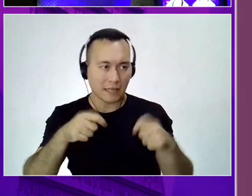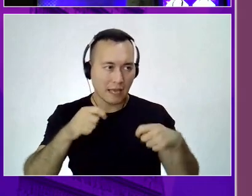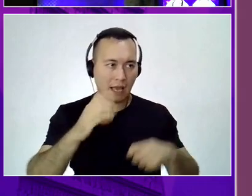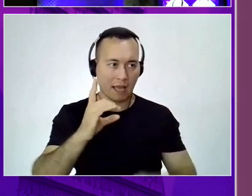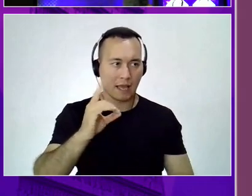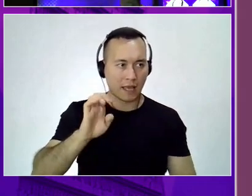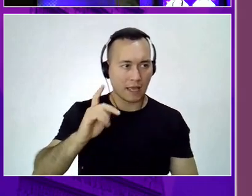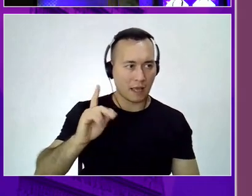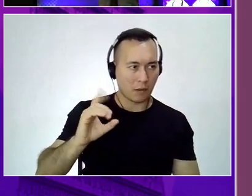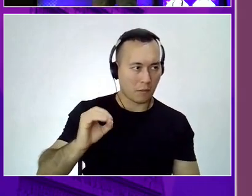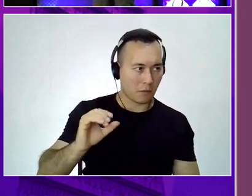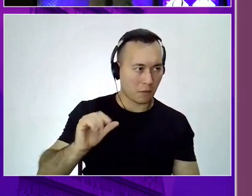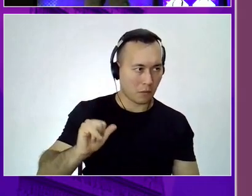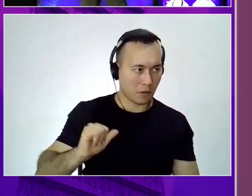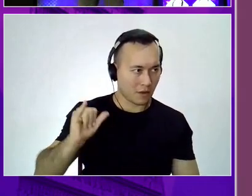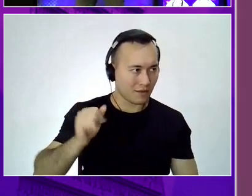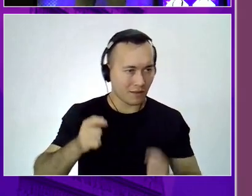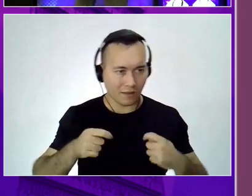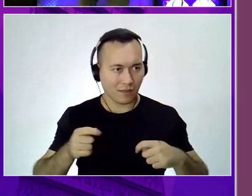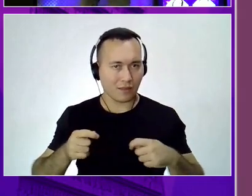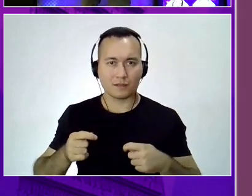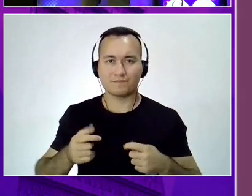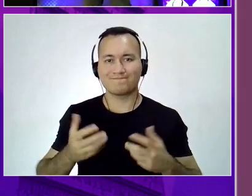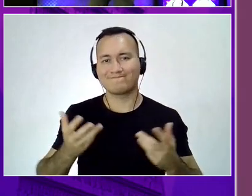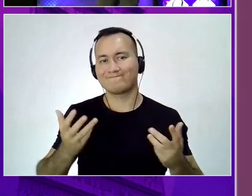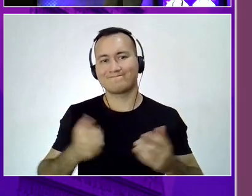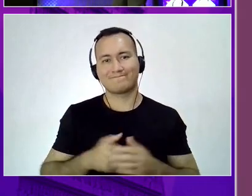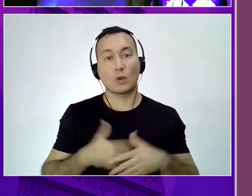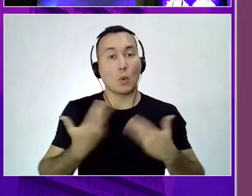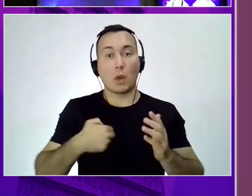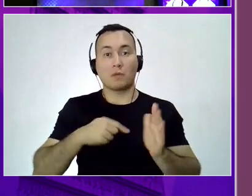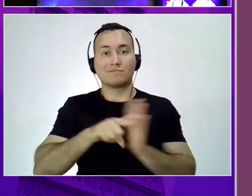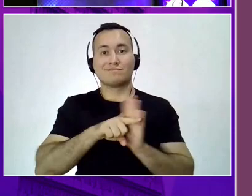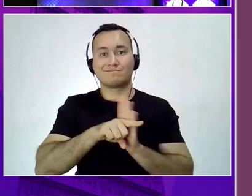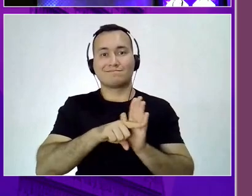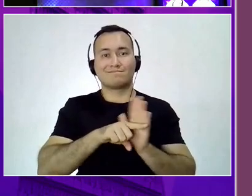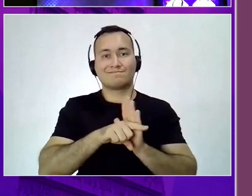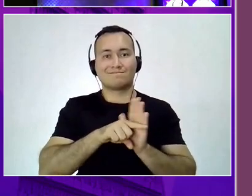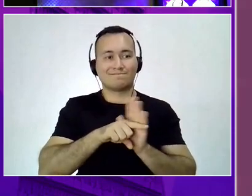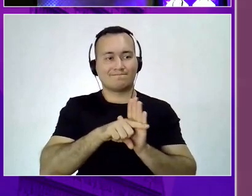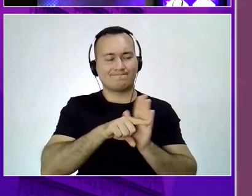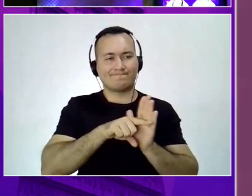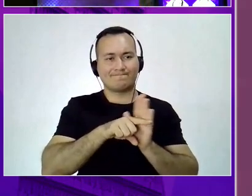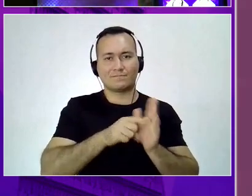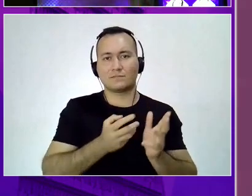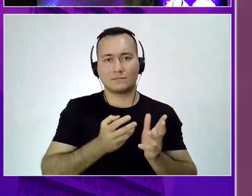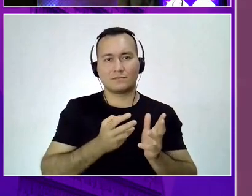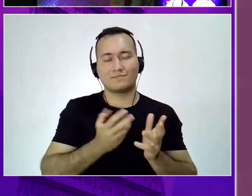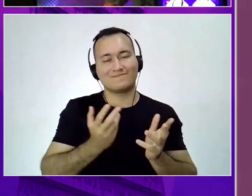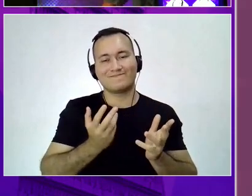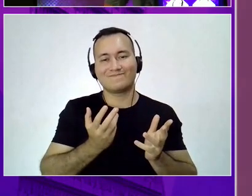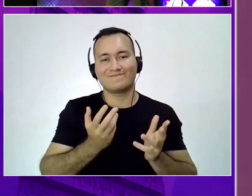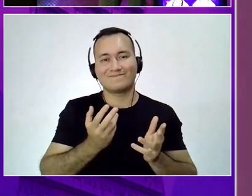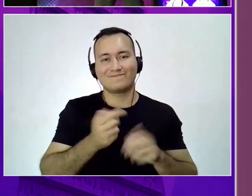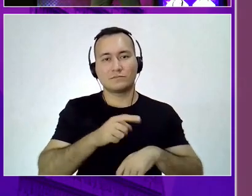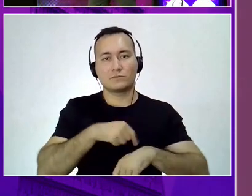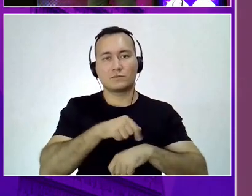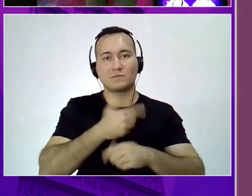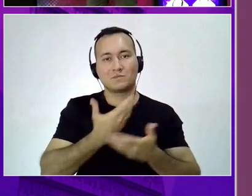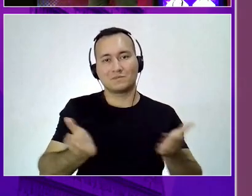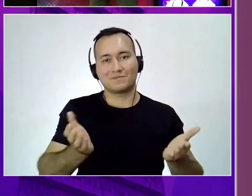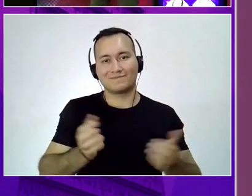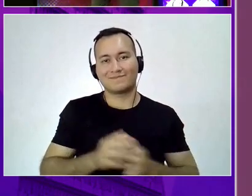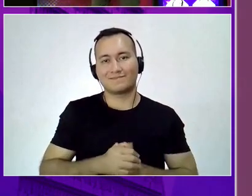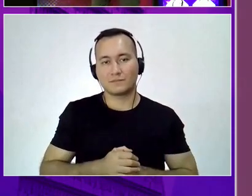Bom, então tais dificuldades, elas surgem, pois, normalmente, nós focamos mais em usar as ferramentas do que necessariamente